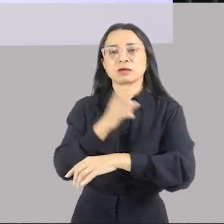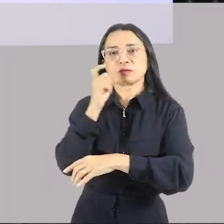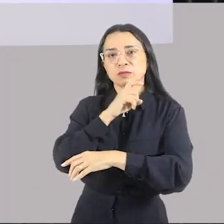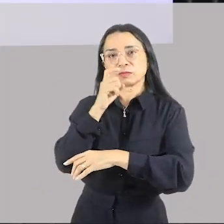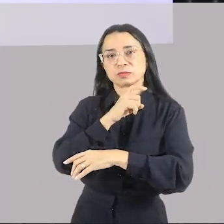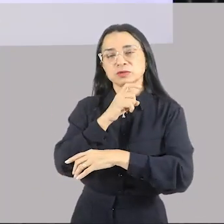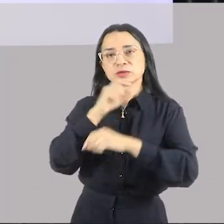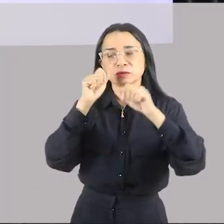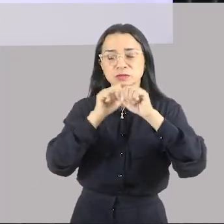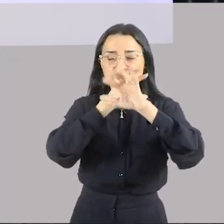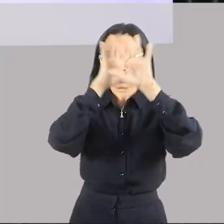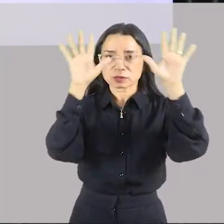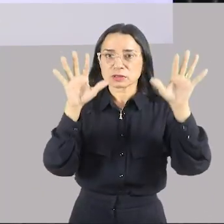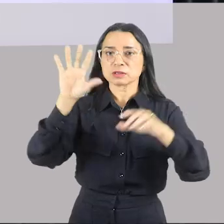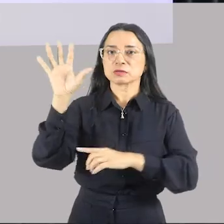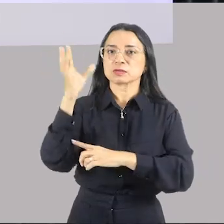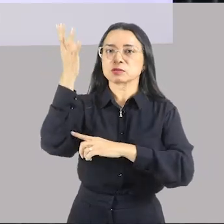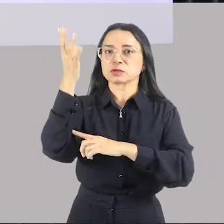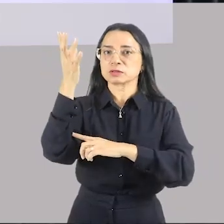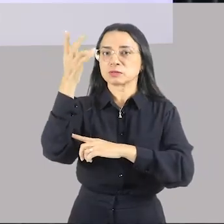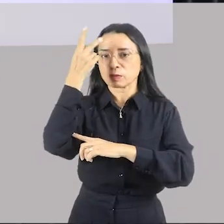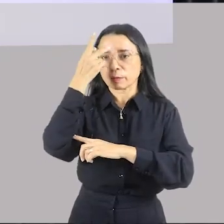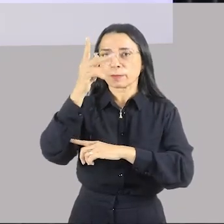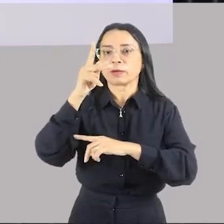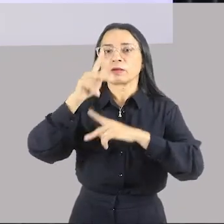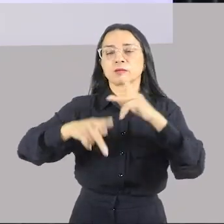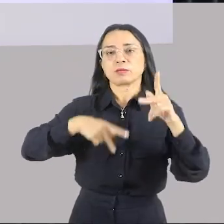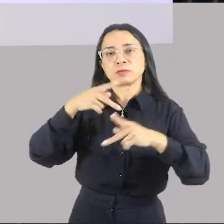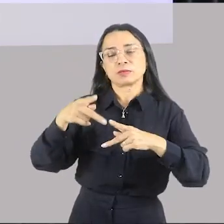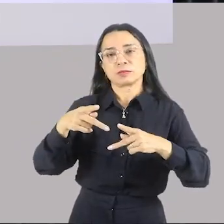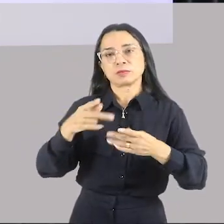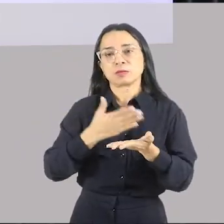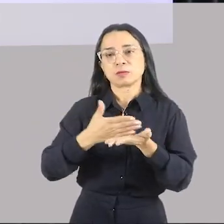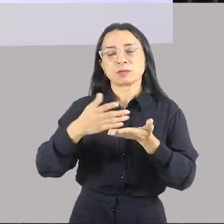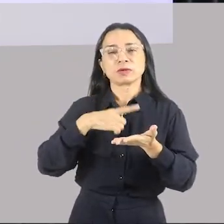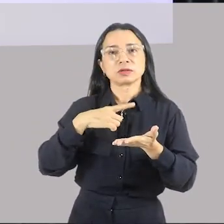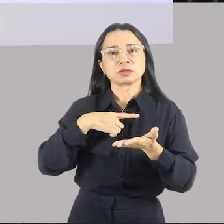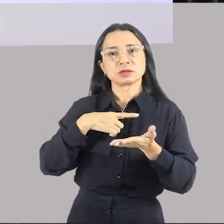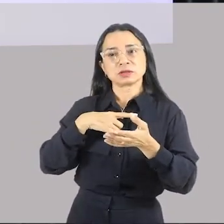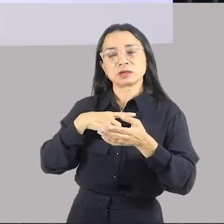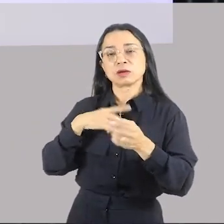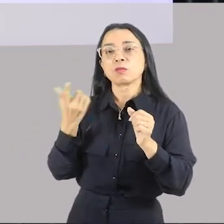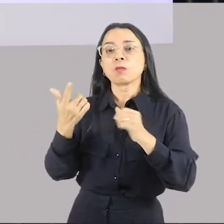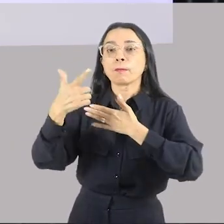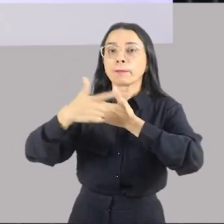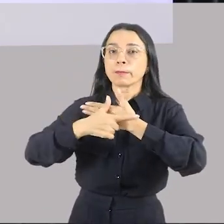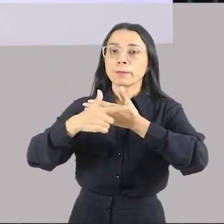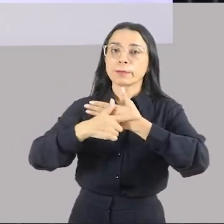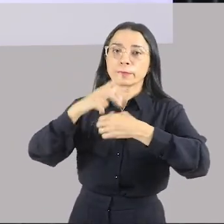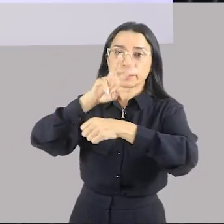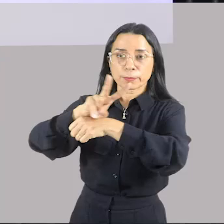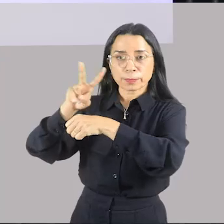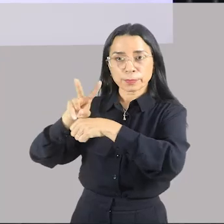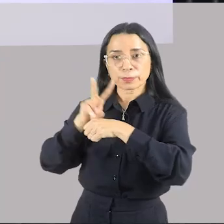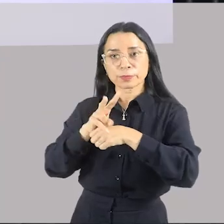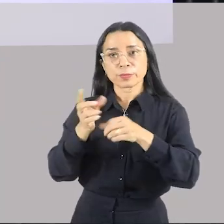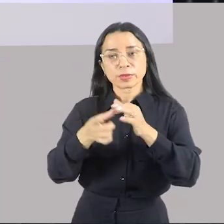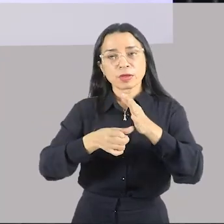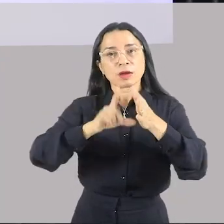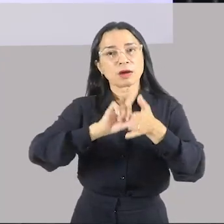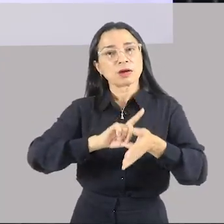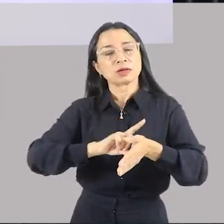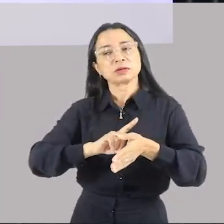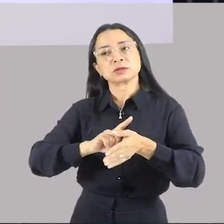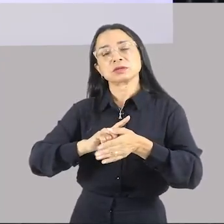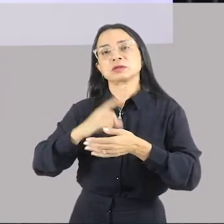de esclarecer os fatos para o público. Então aí passa a ter um papel fiscalizador também. Se antigamente a mídia tinha um